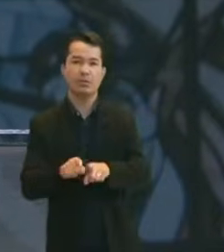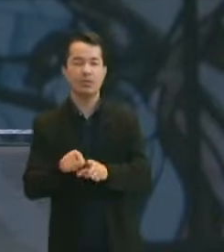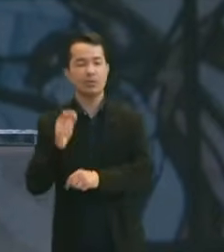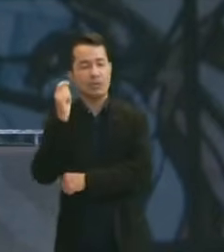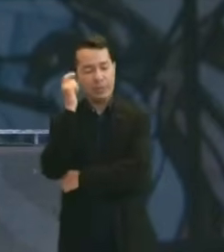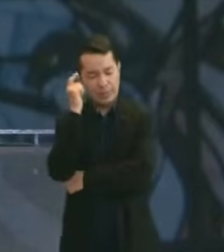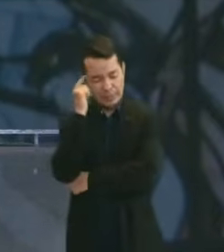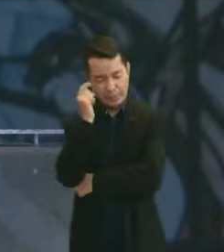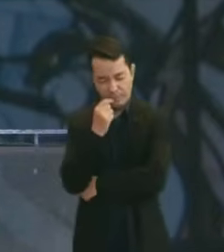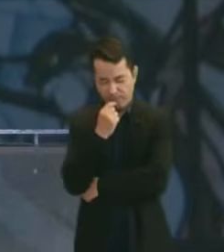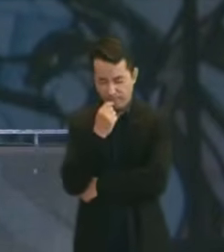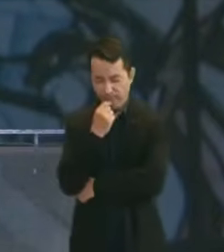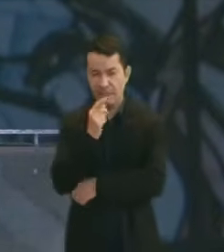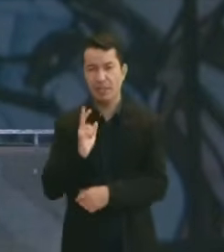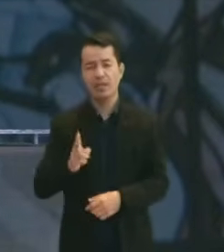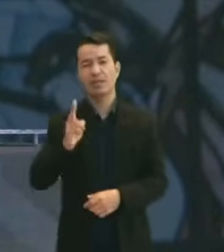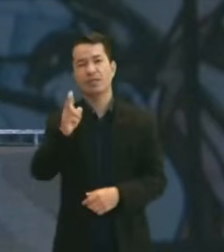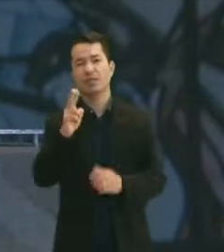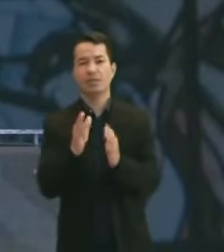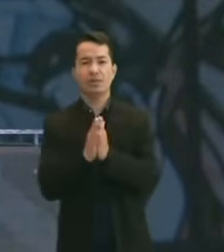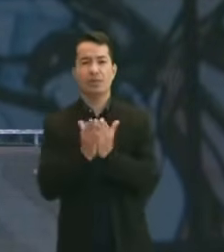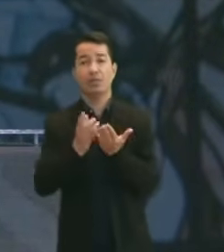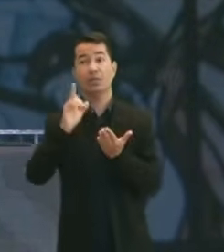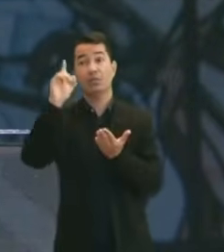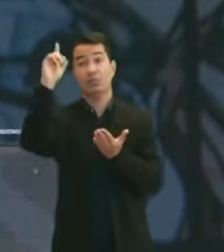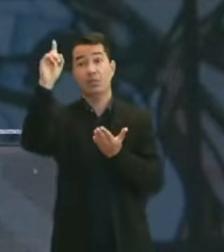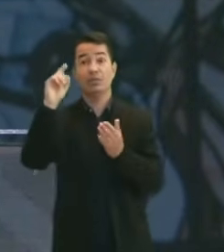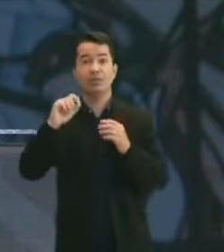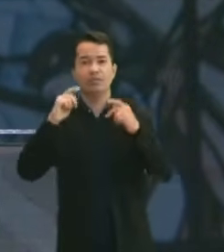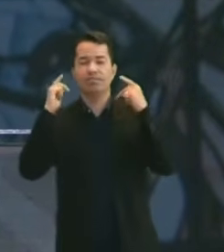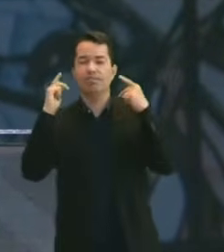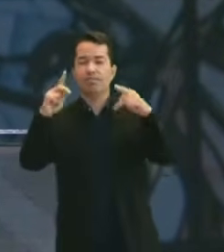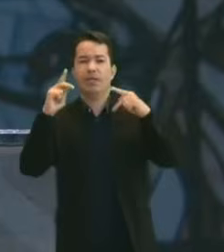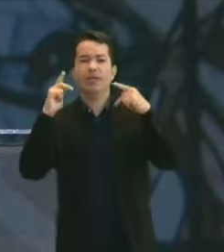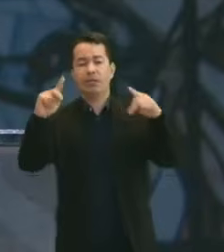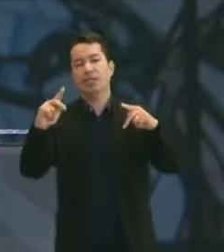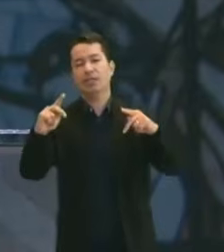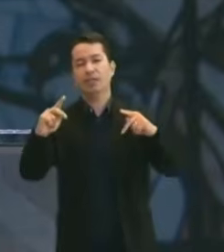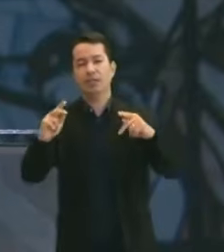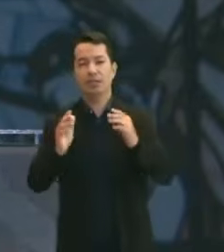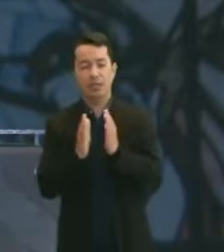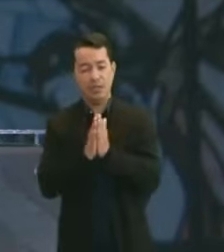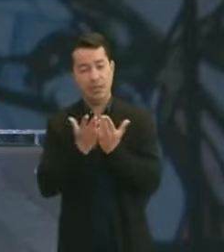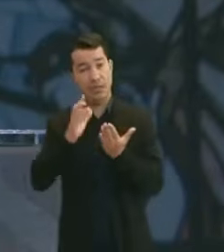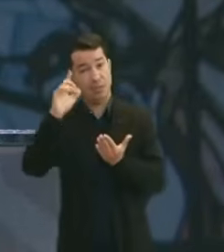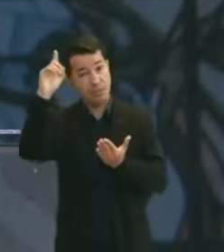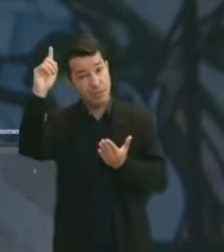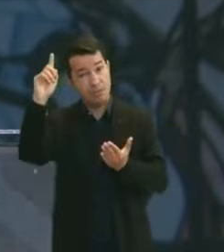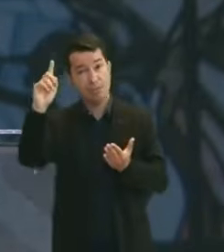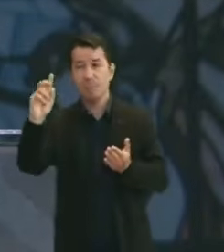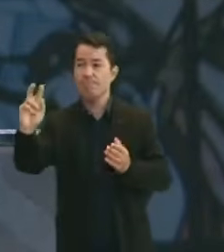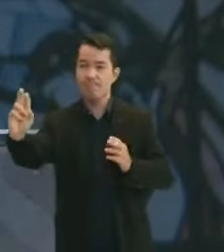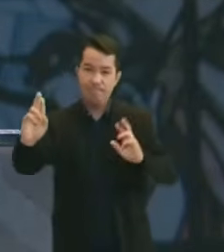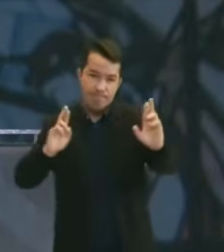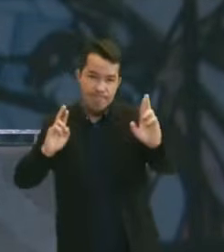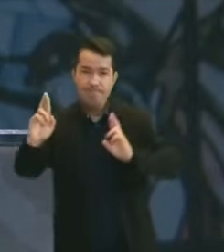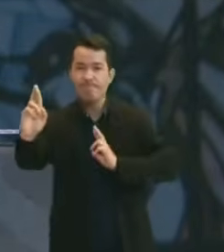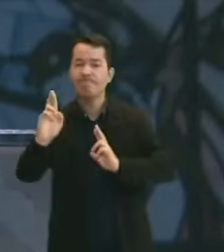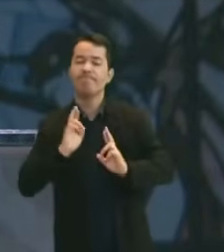responder a palavra de Deus. Toda vez que ela é pregada, ela merece ser uma resposta da nossa parte. E se você